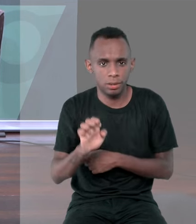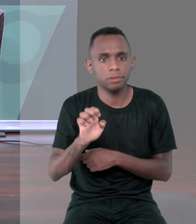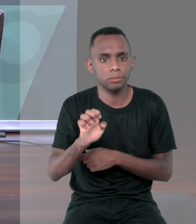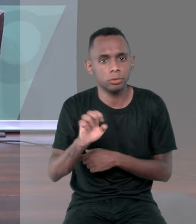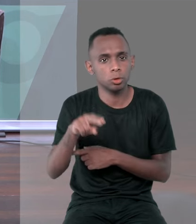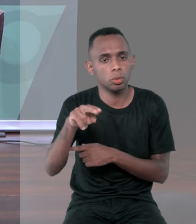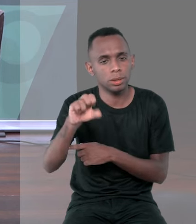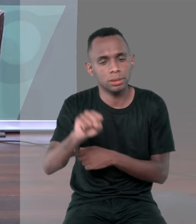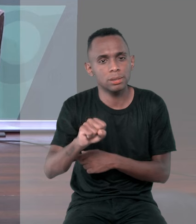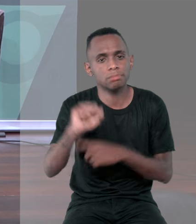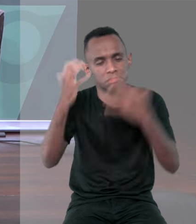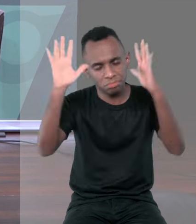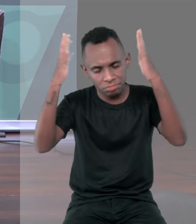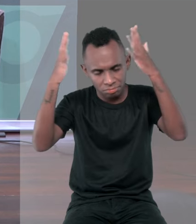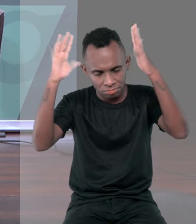Nunes Lourdes.